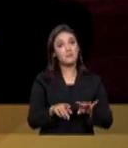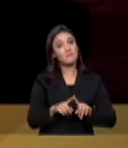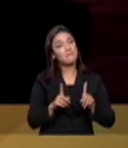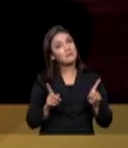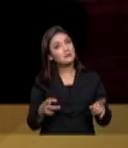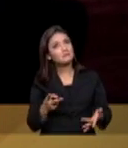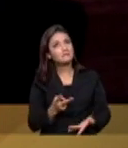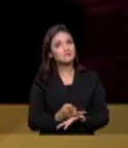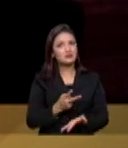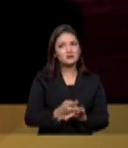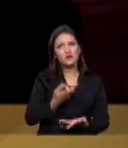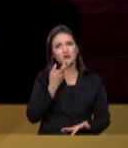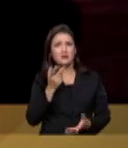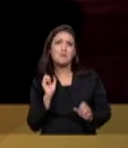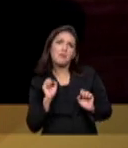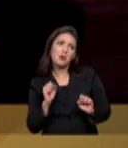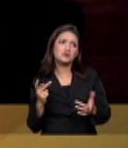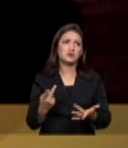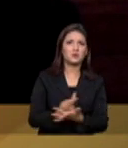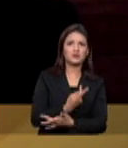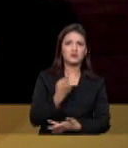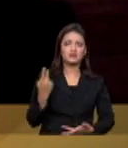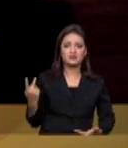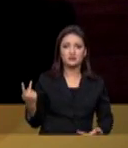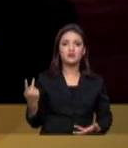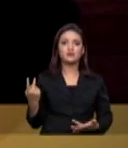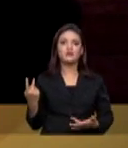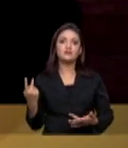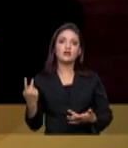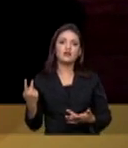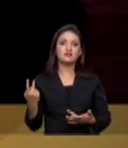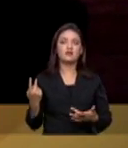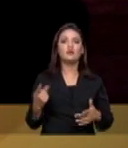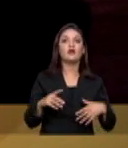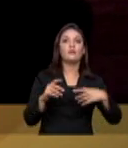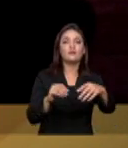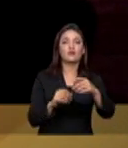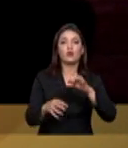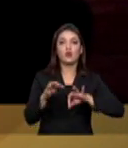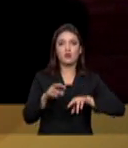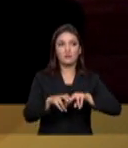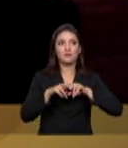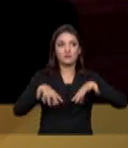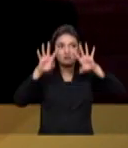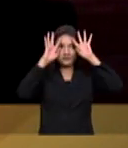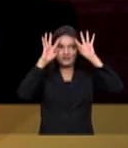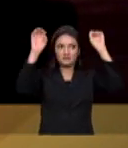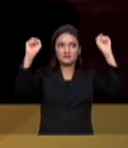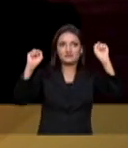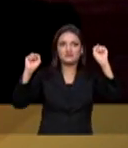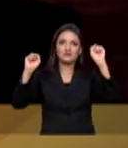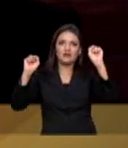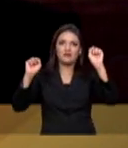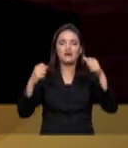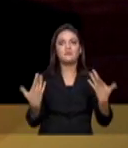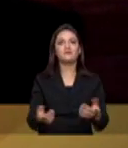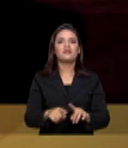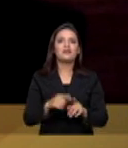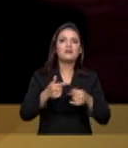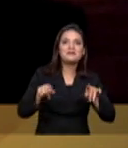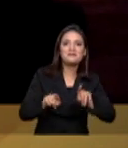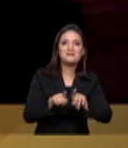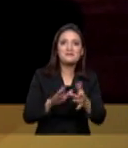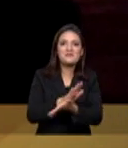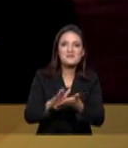hipótese ali julgada pelo próprio tribunal comum de siso sem atribuição de eficácia